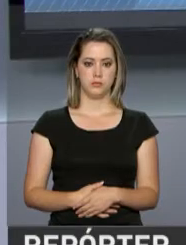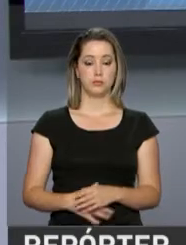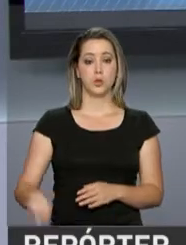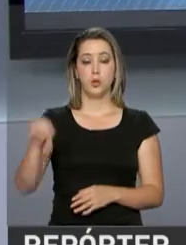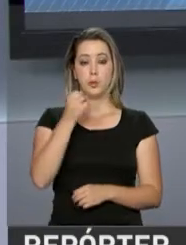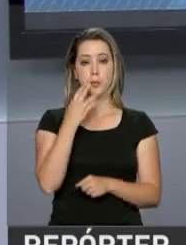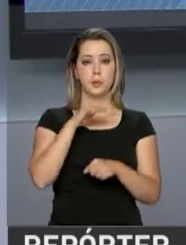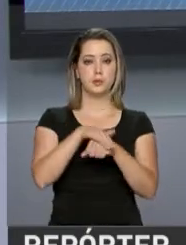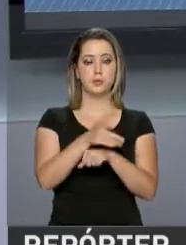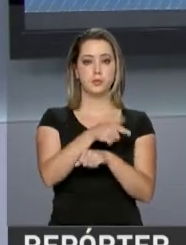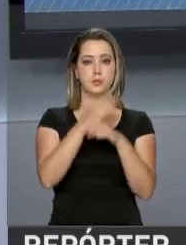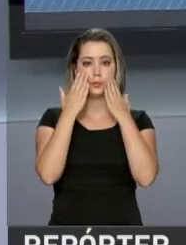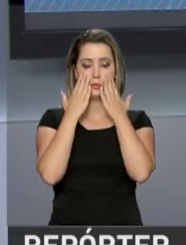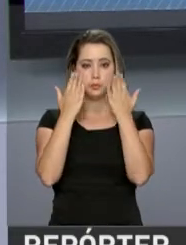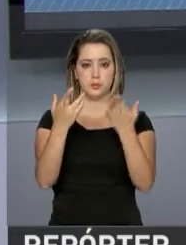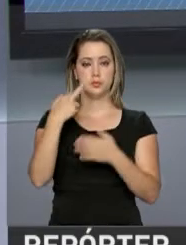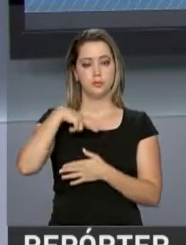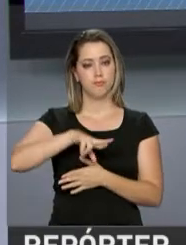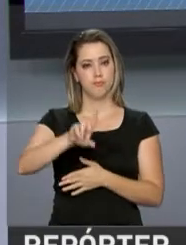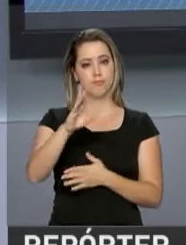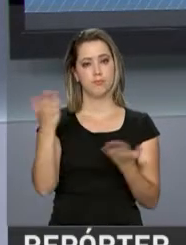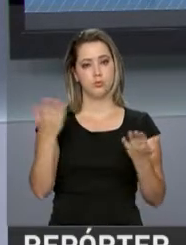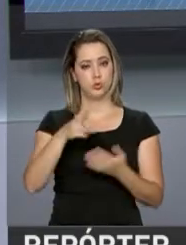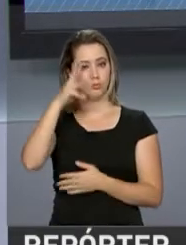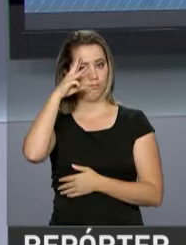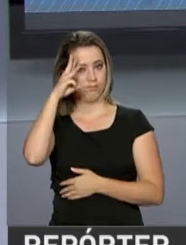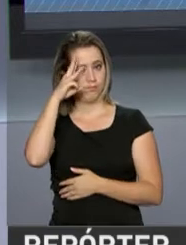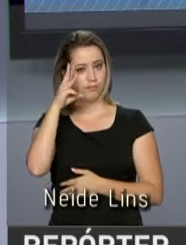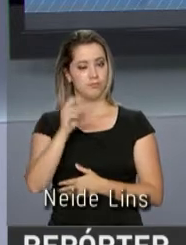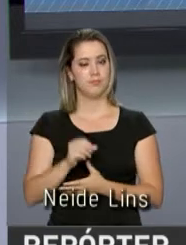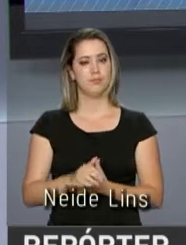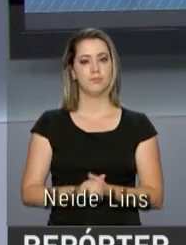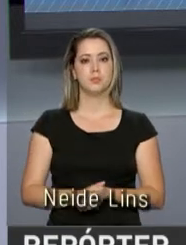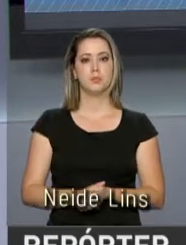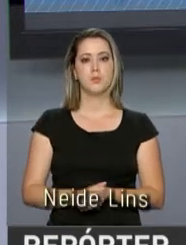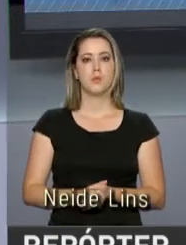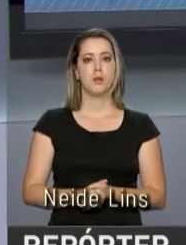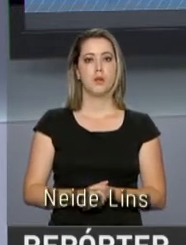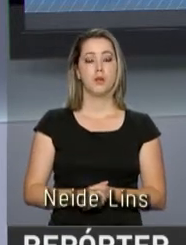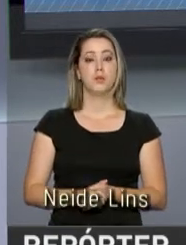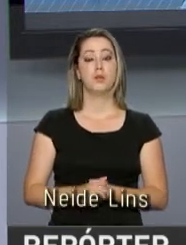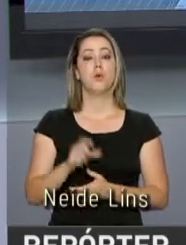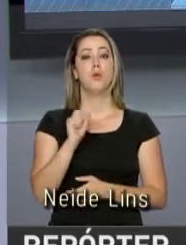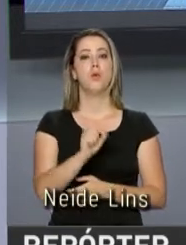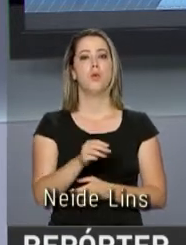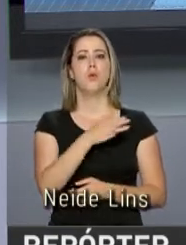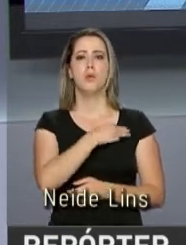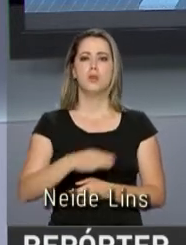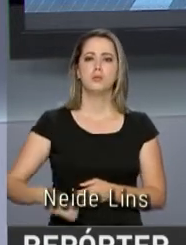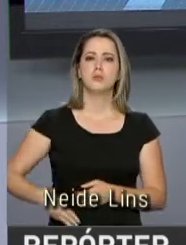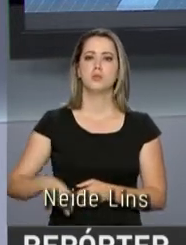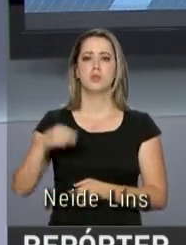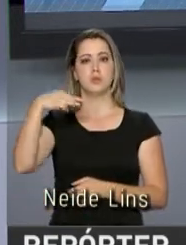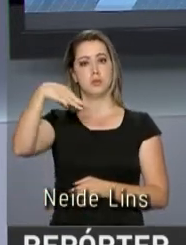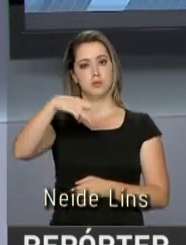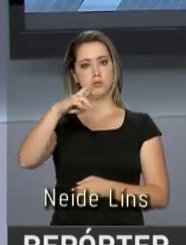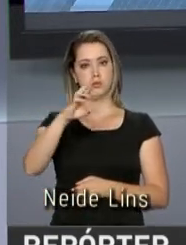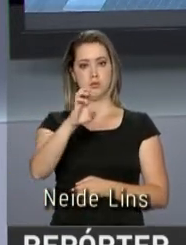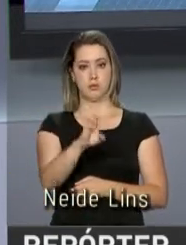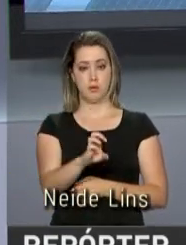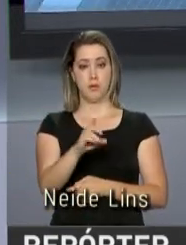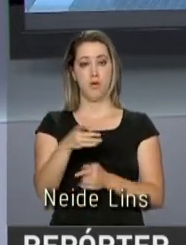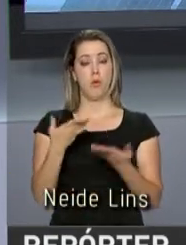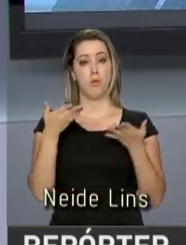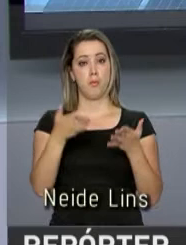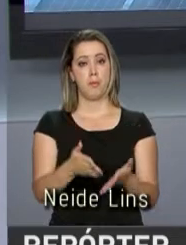Olá, boa noite. No ar, a última edição desta terça-feira do Repórter NBR. O ministro das Relações Exteriores, Aloysio